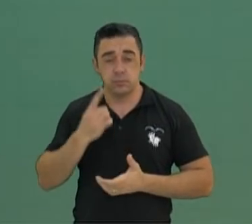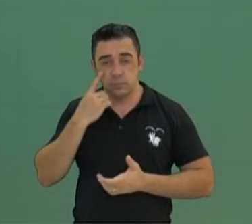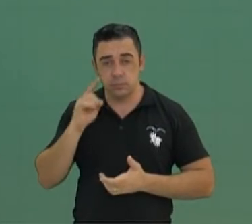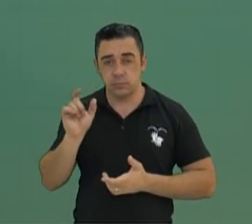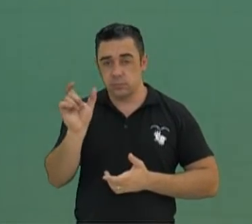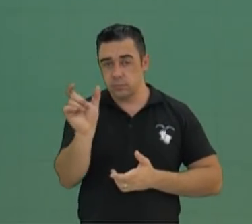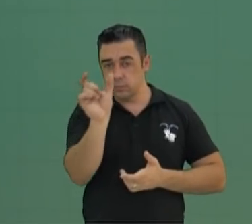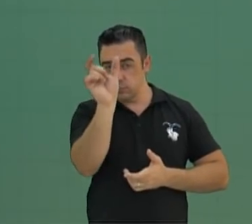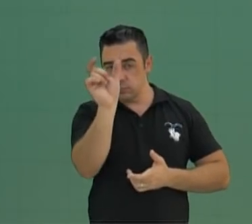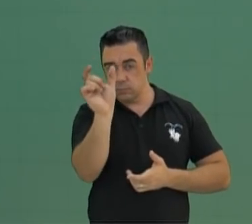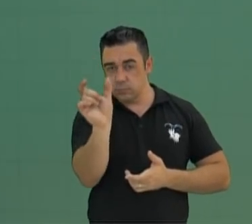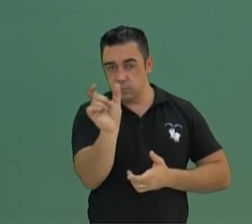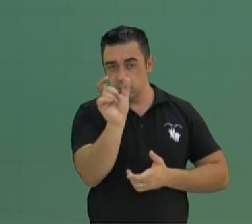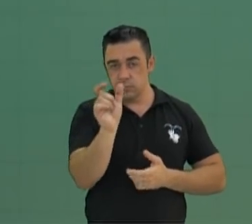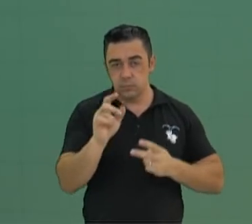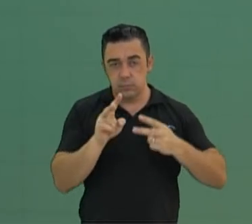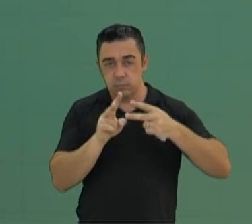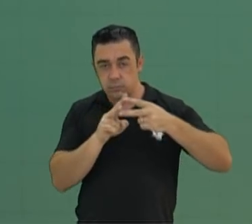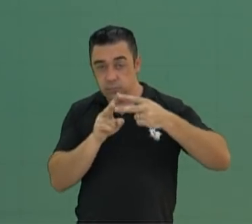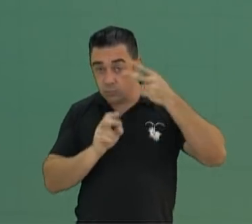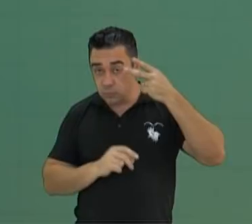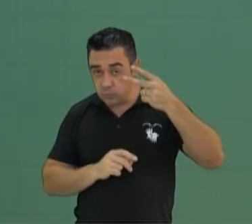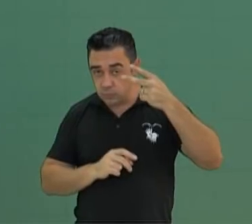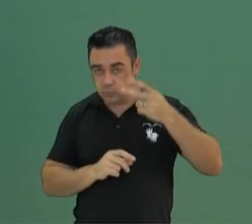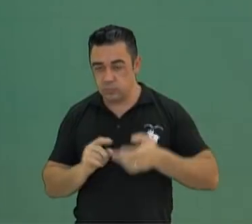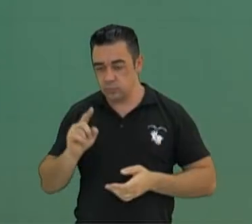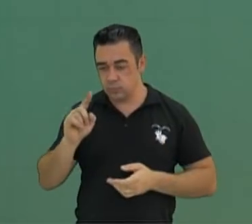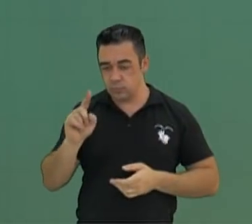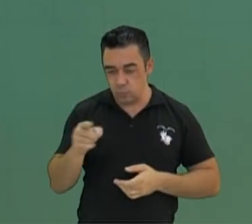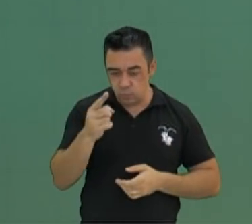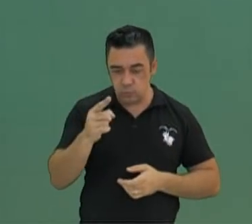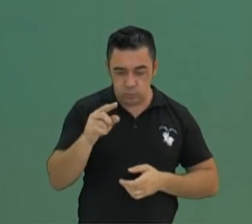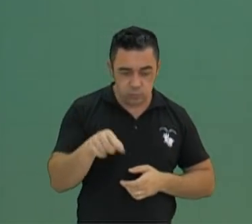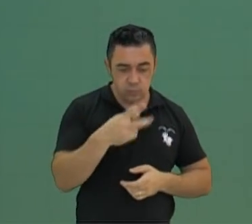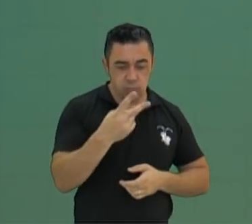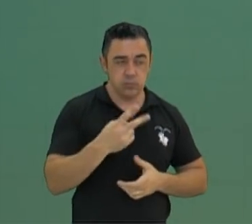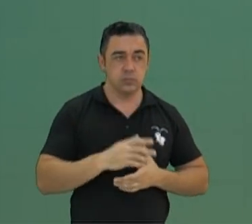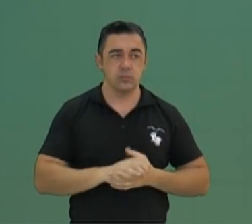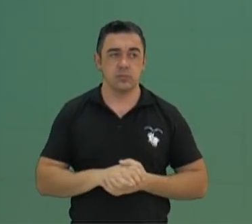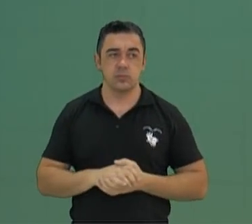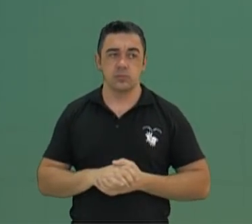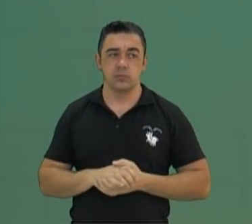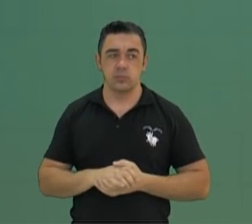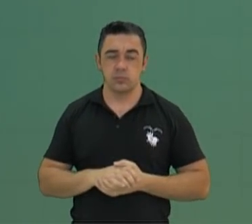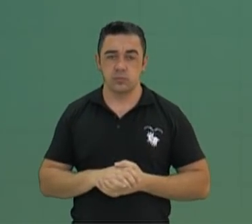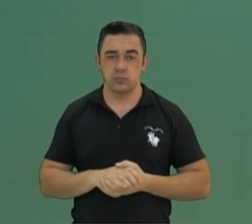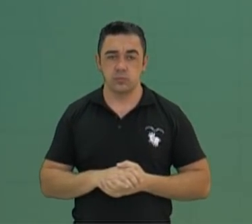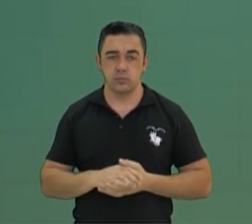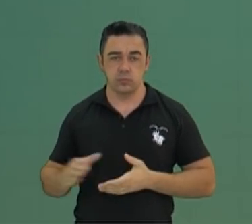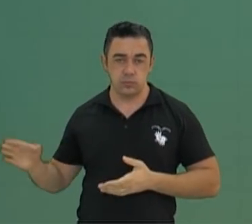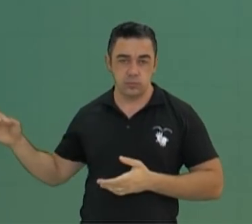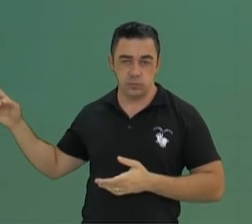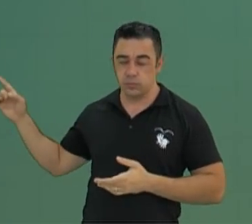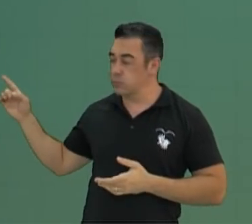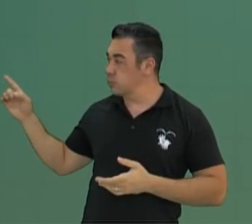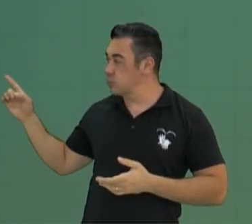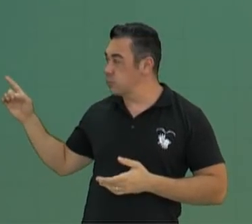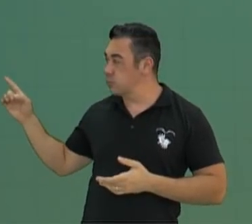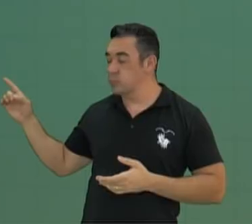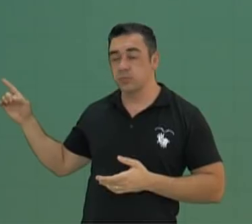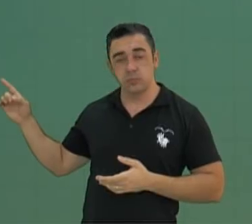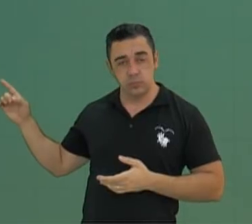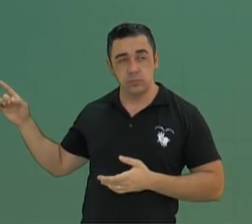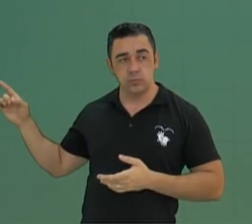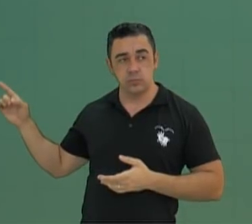olhar aqui, ó? Quantidade de casas decimais para trás da vírgula lá no enunciado, ó. Então, aqui eu tenho 1,